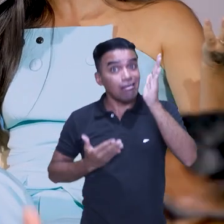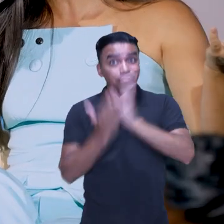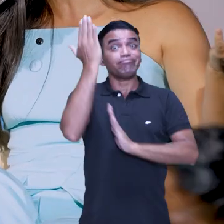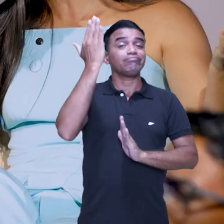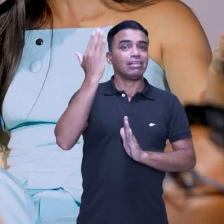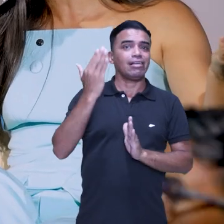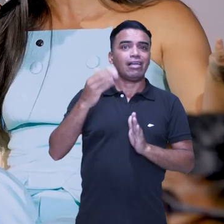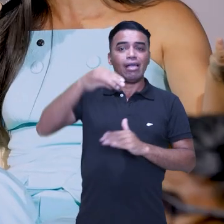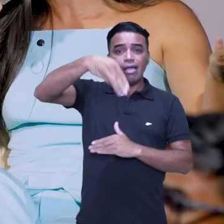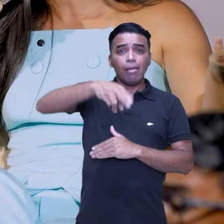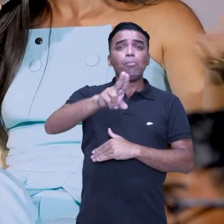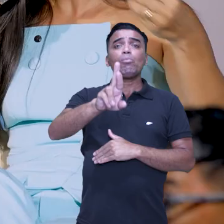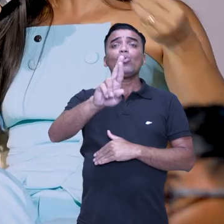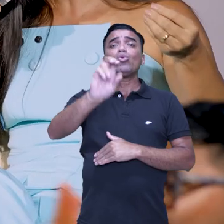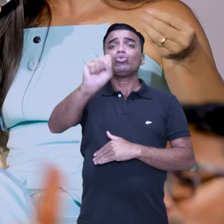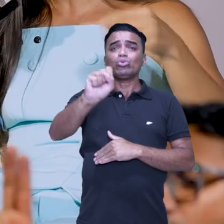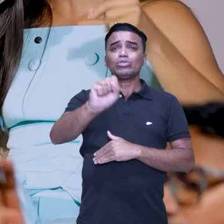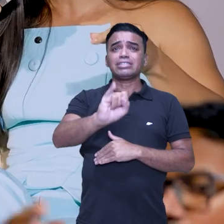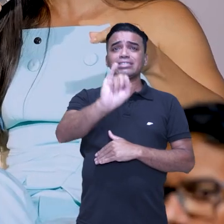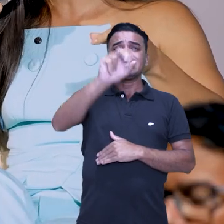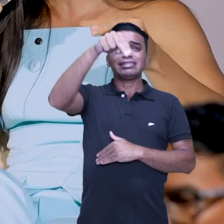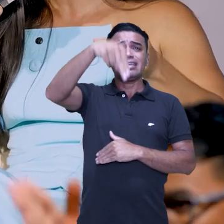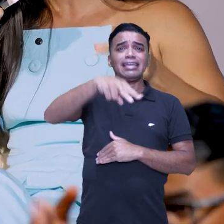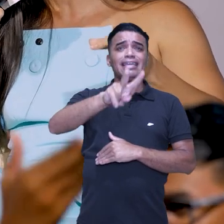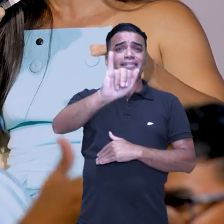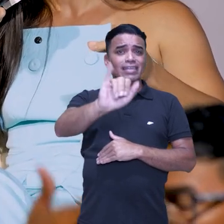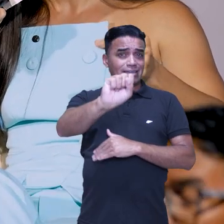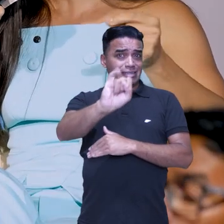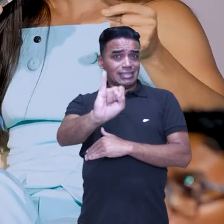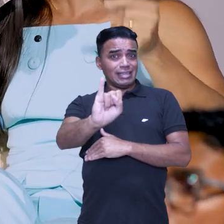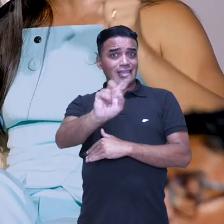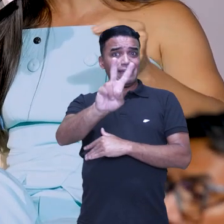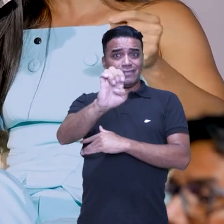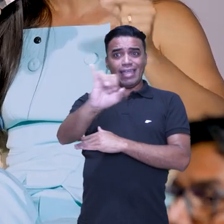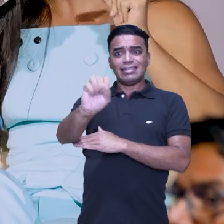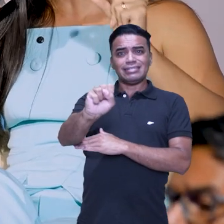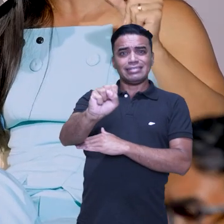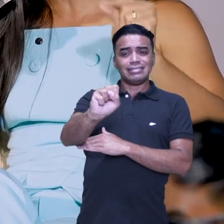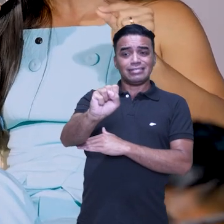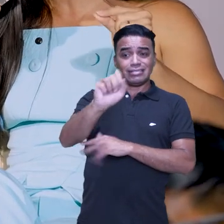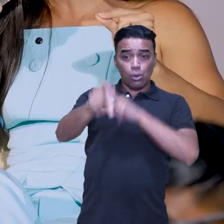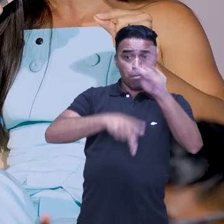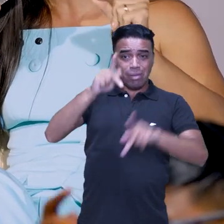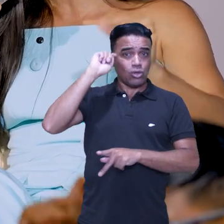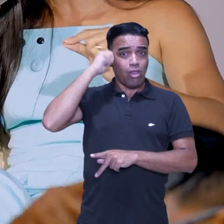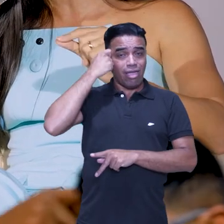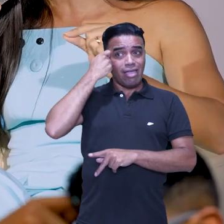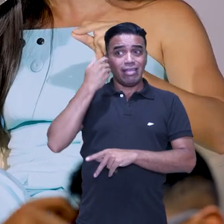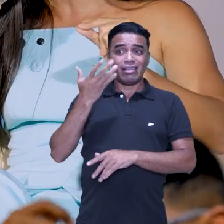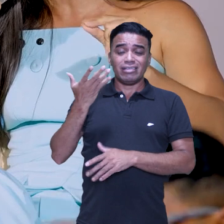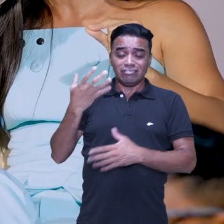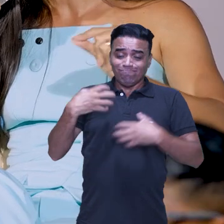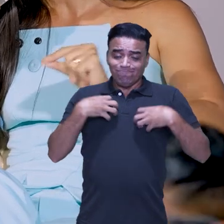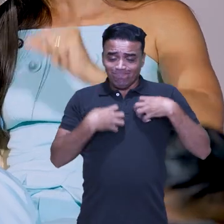nós chamamos de muros invisíveis. Mas, na verdade, para a população negra e que passa e que experimenta a